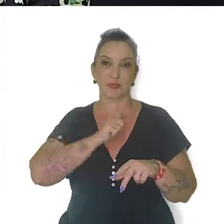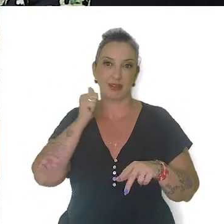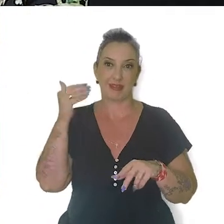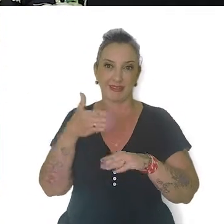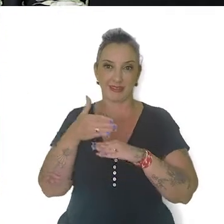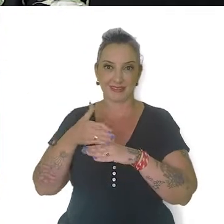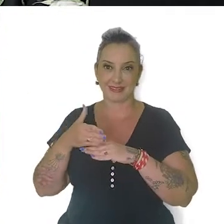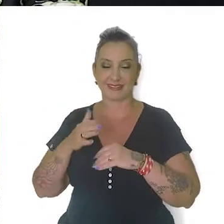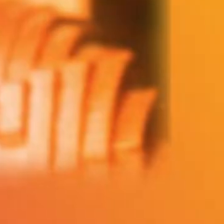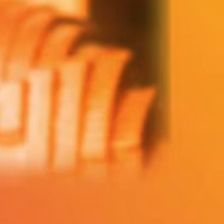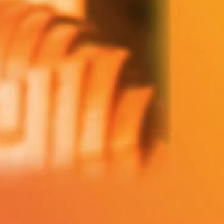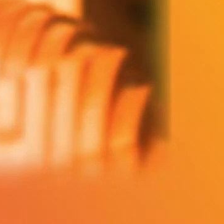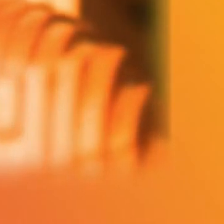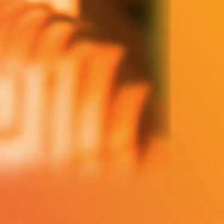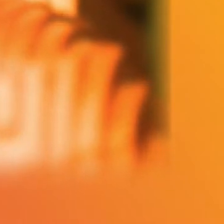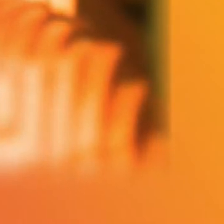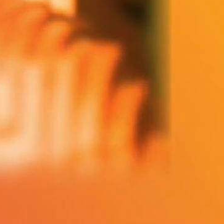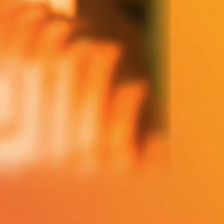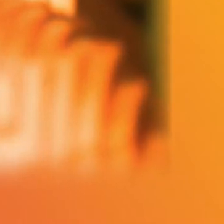abraçar cada vez mais mulheres.